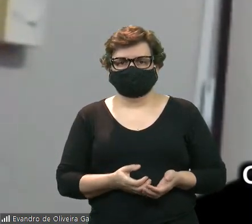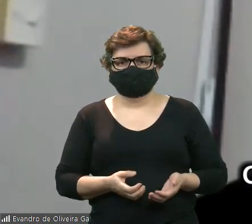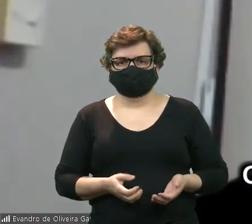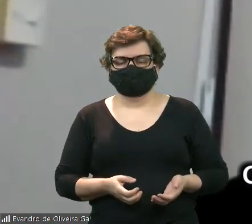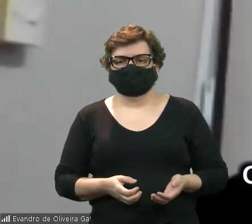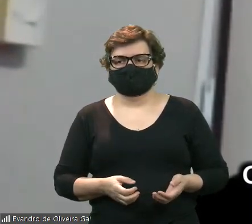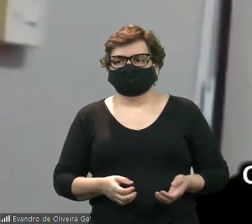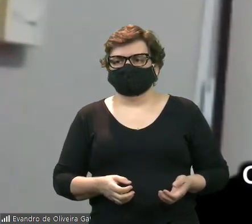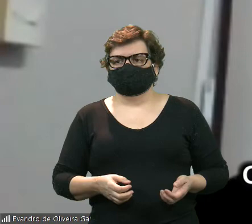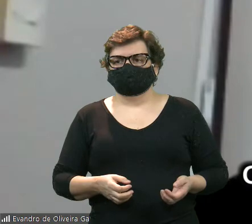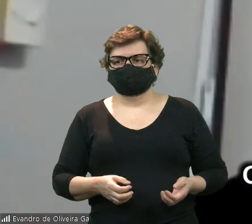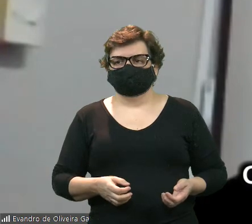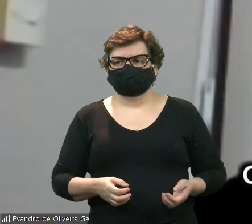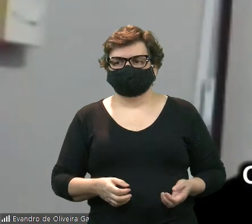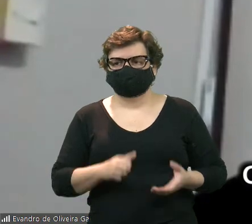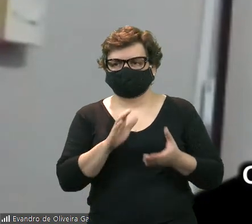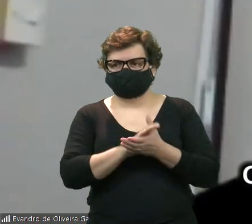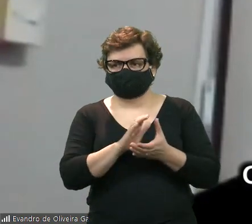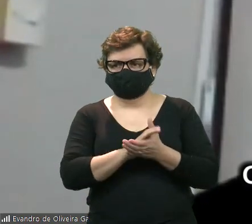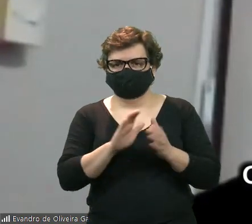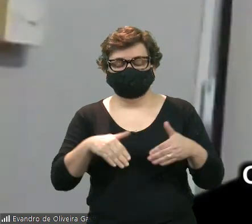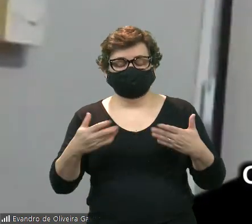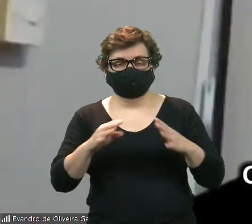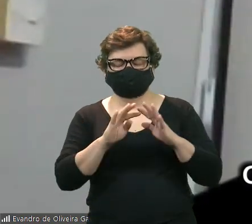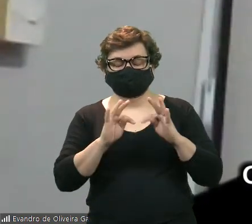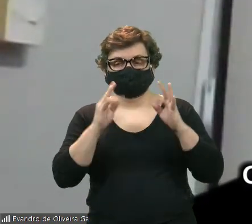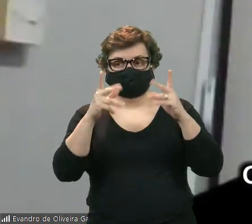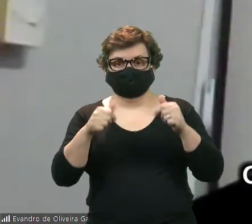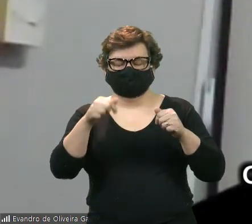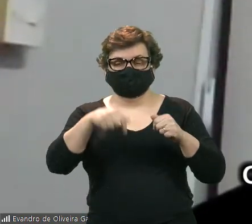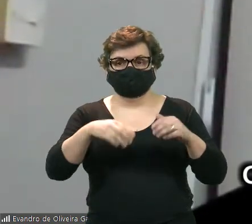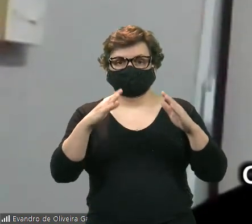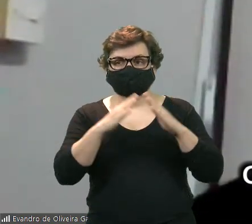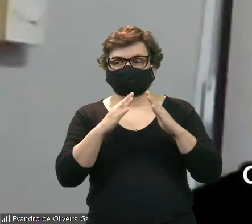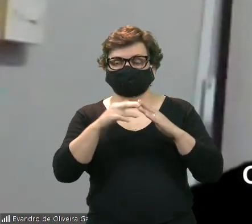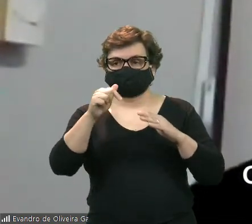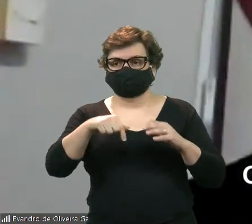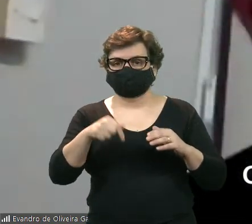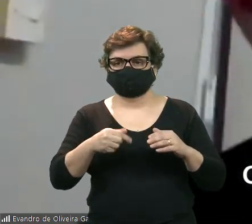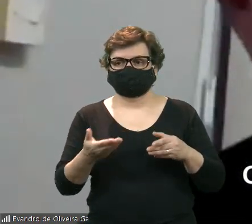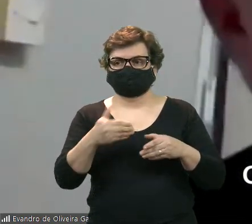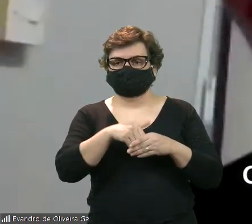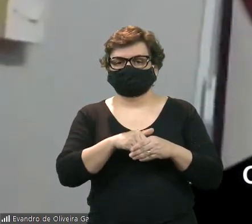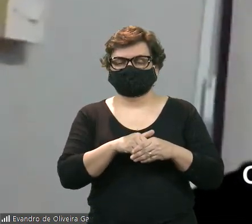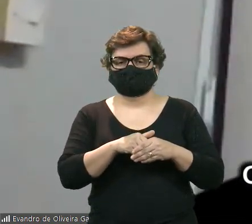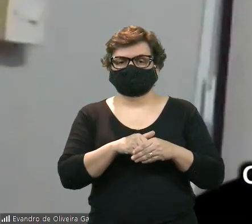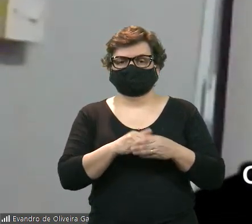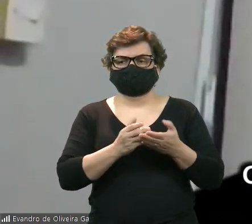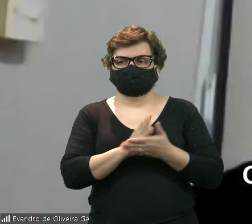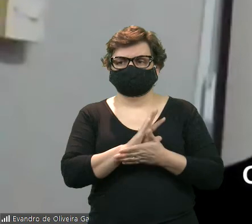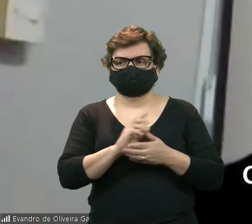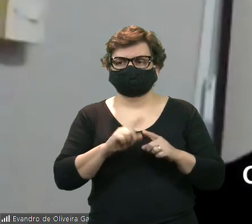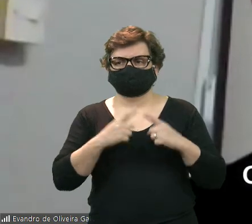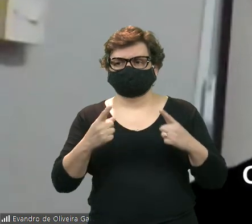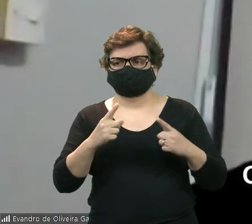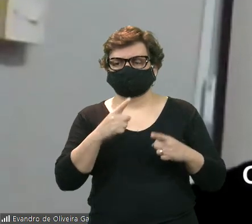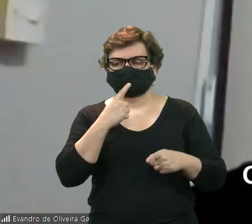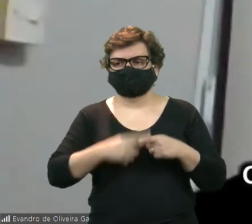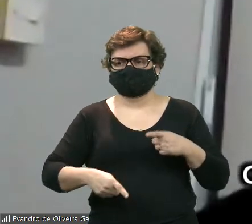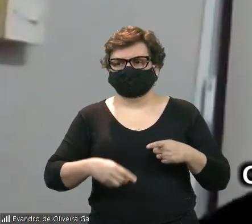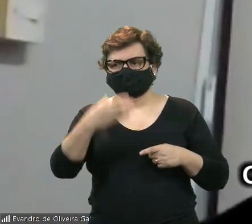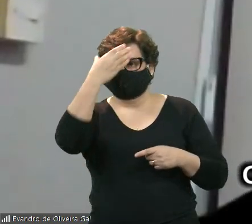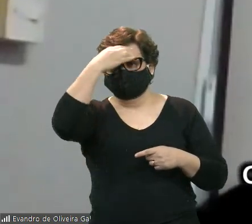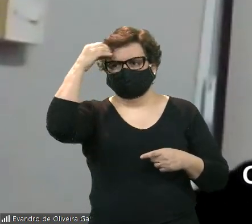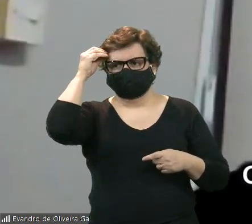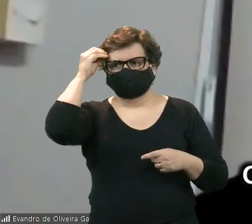isso. Parabenizo aqui, então, toda essa casa que está votando a favor, mas que também não vamos esquecer da nossa vicinal de